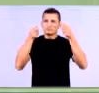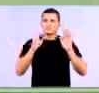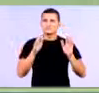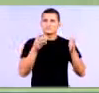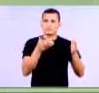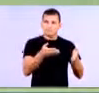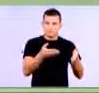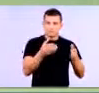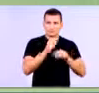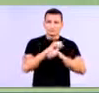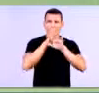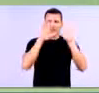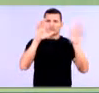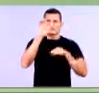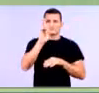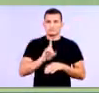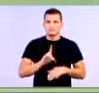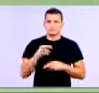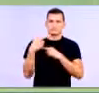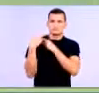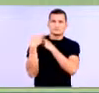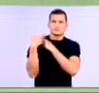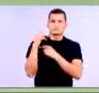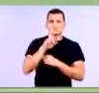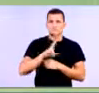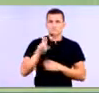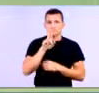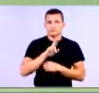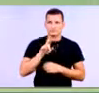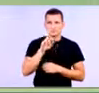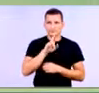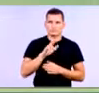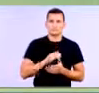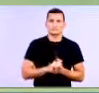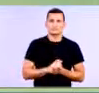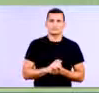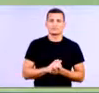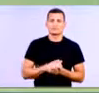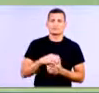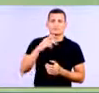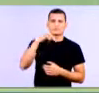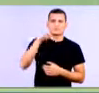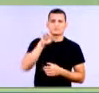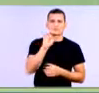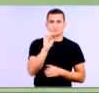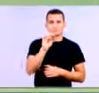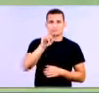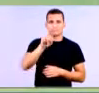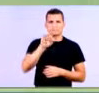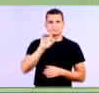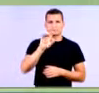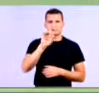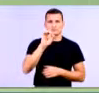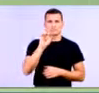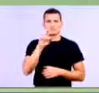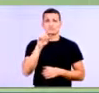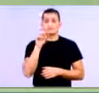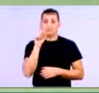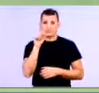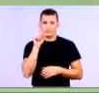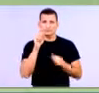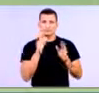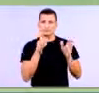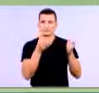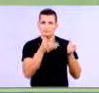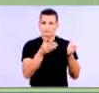e responsabilidades dos usuários do provedor dos recursos. Esse especificar, não